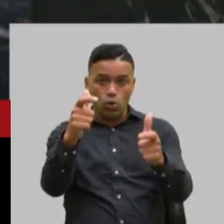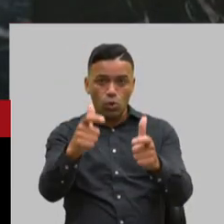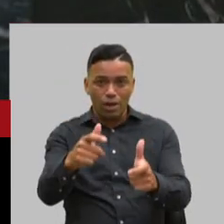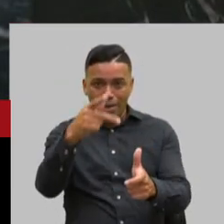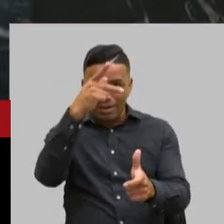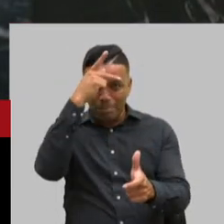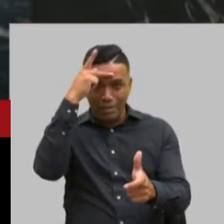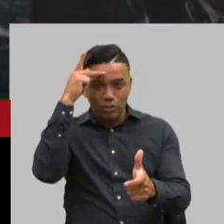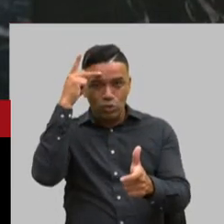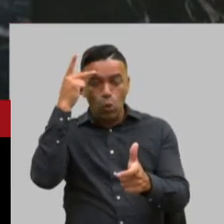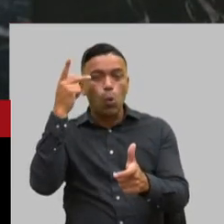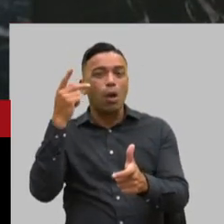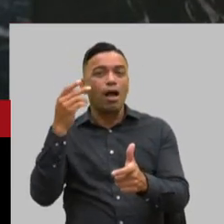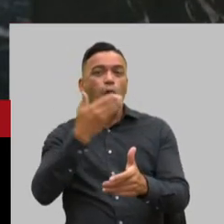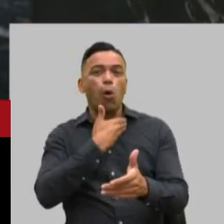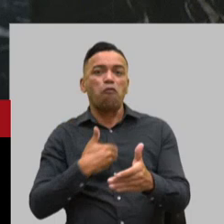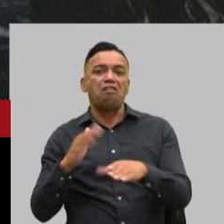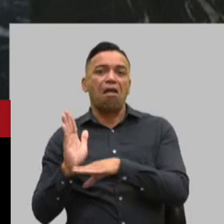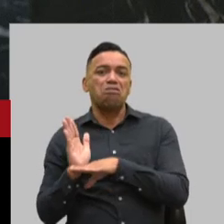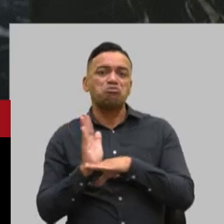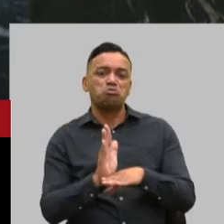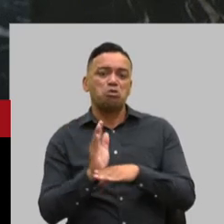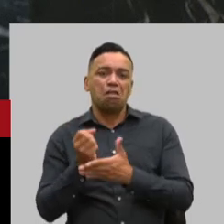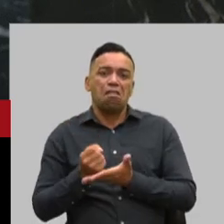recebem auxílio, não.